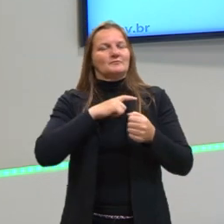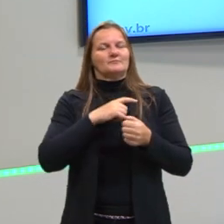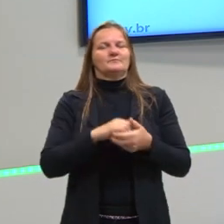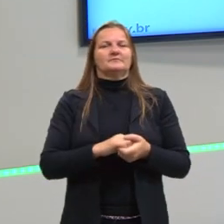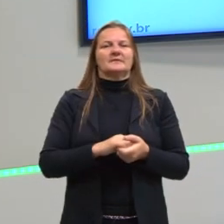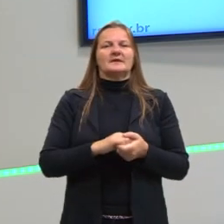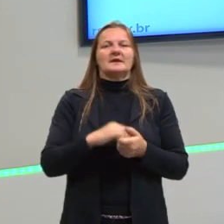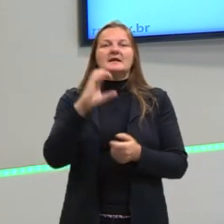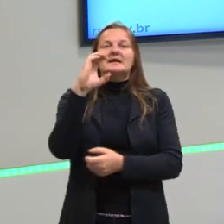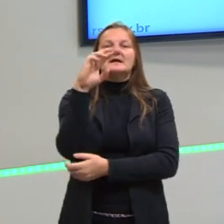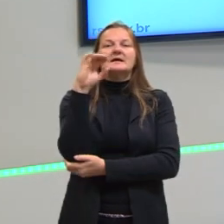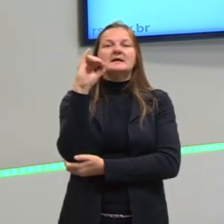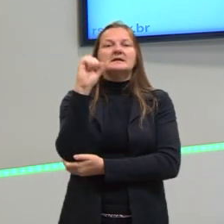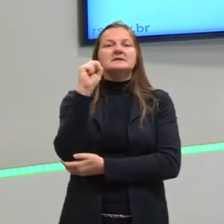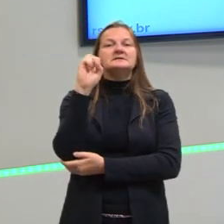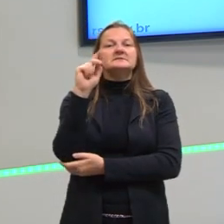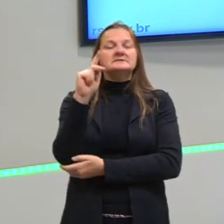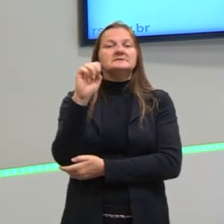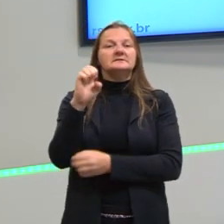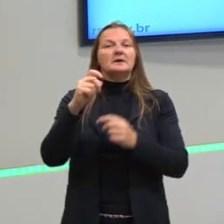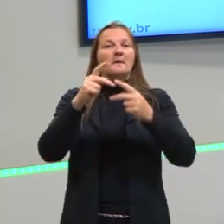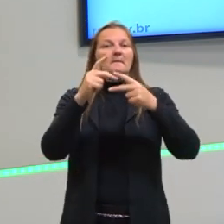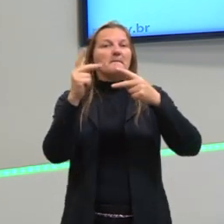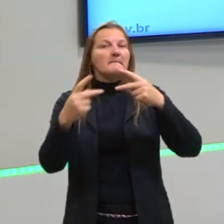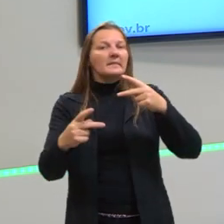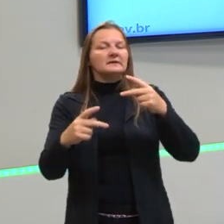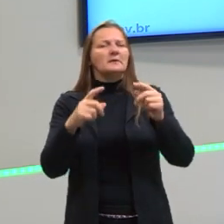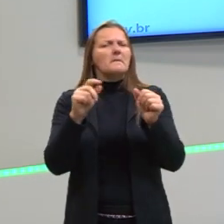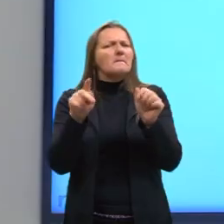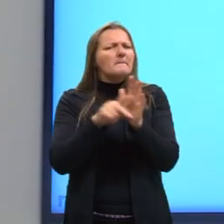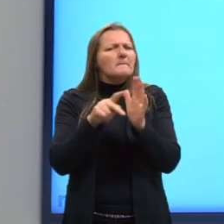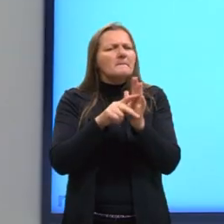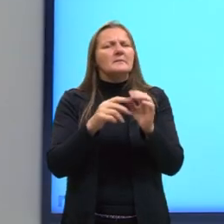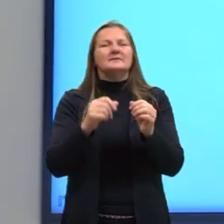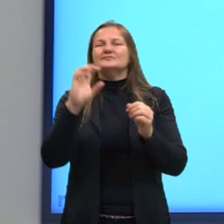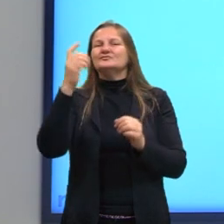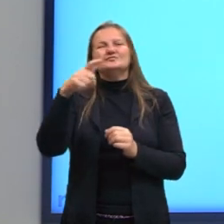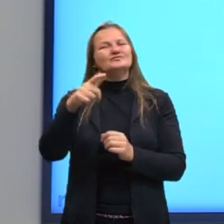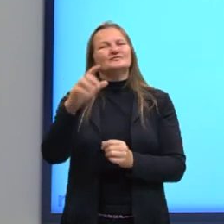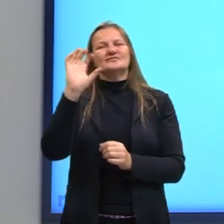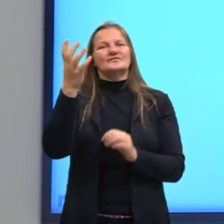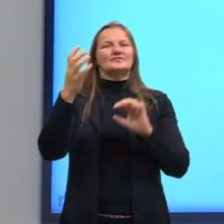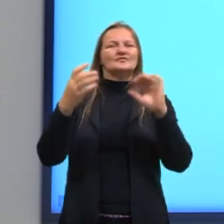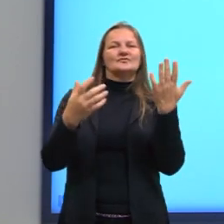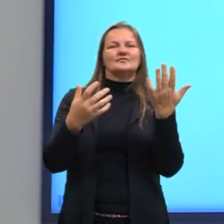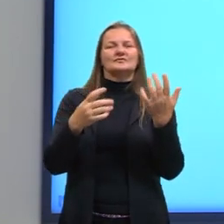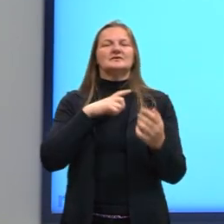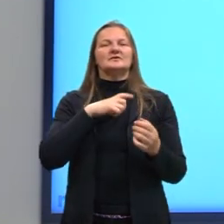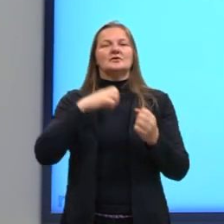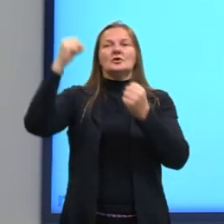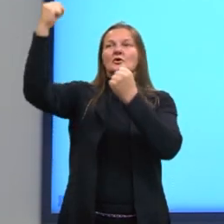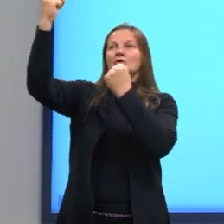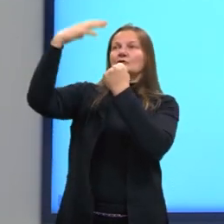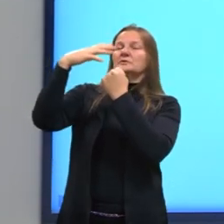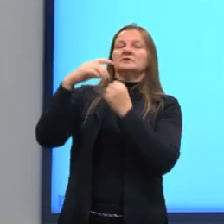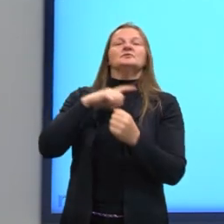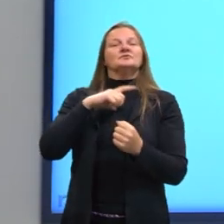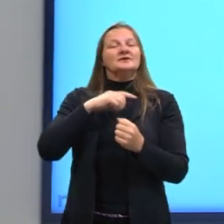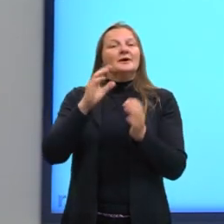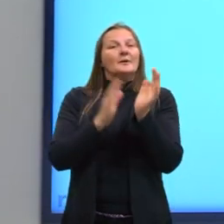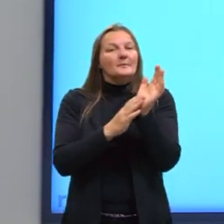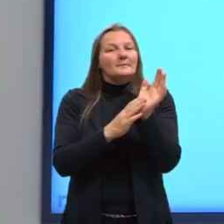essa crise do paradigma moderno é não ter apresentado as soluções ou muitas as soluções o mesmo havia se